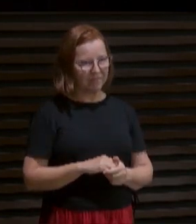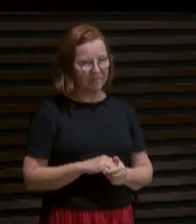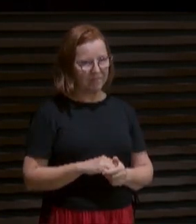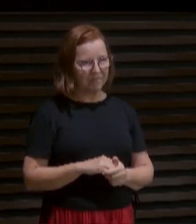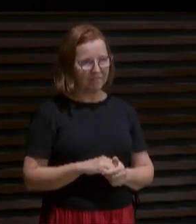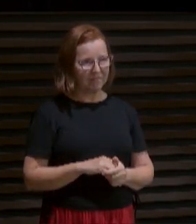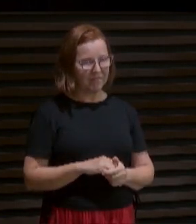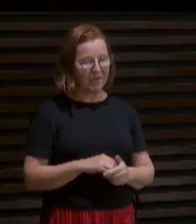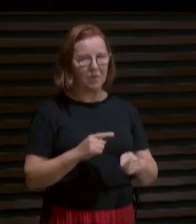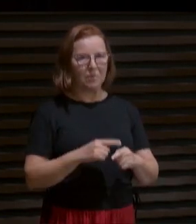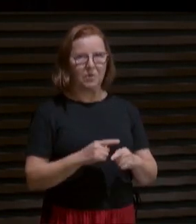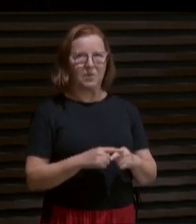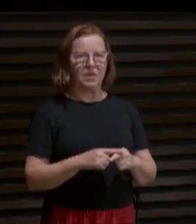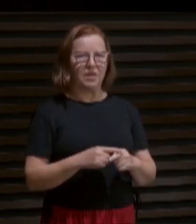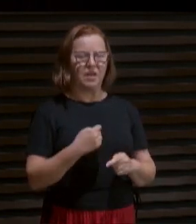bacharel,